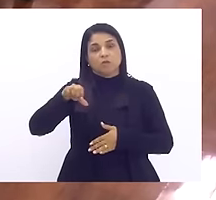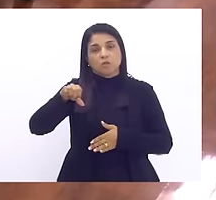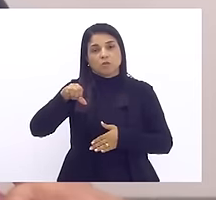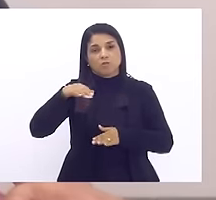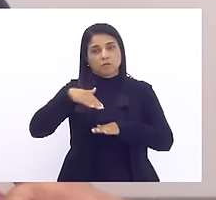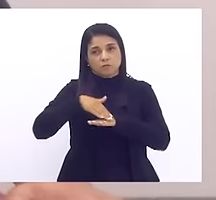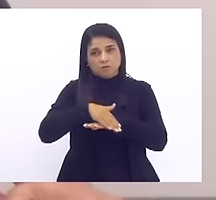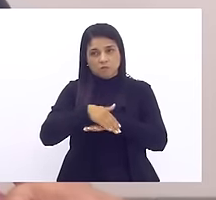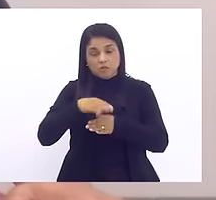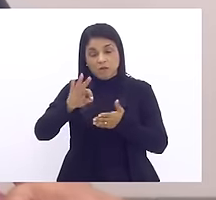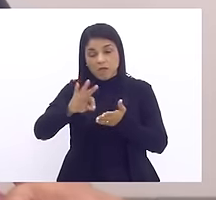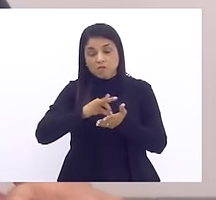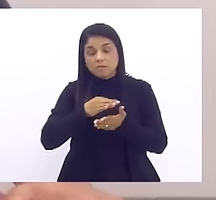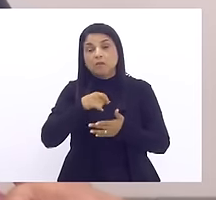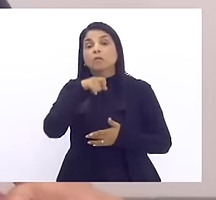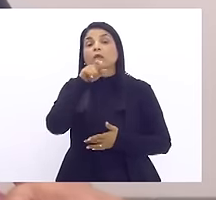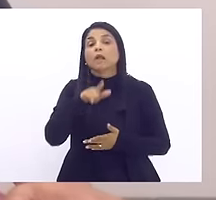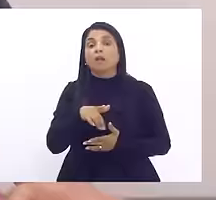19